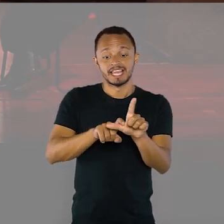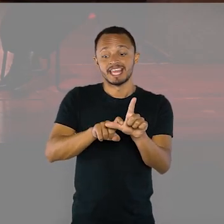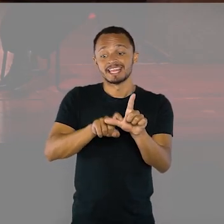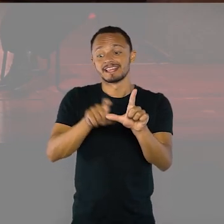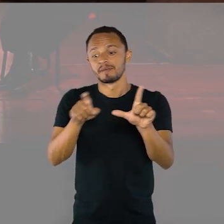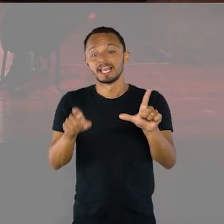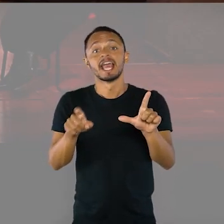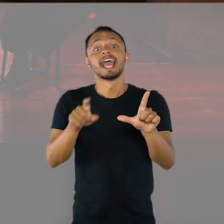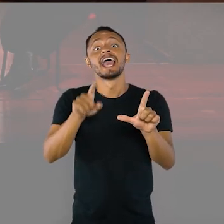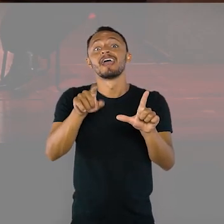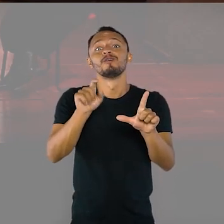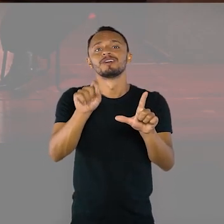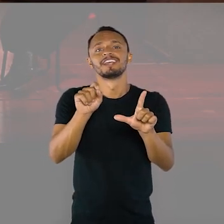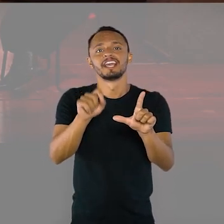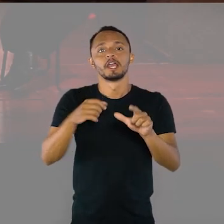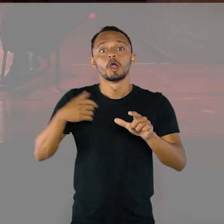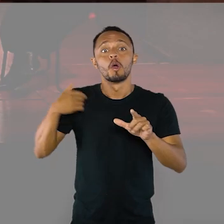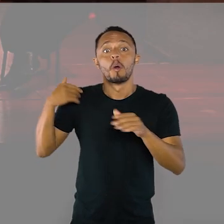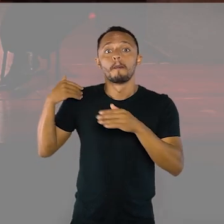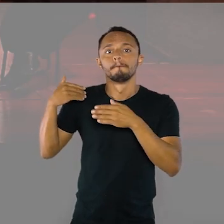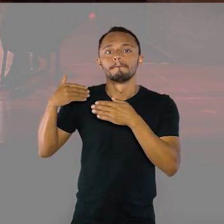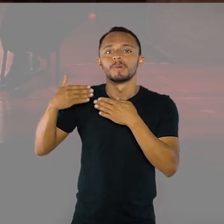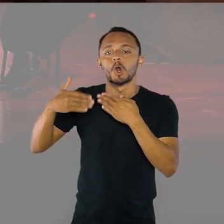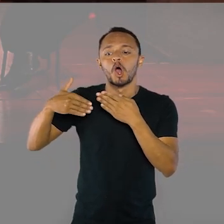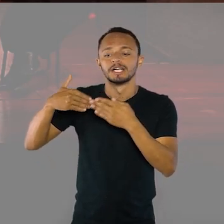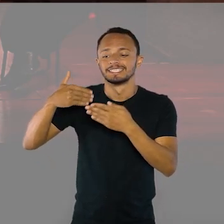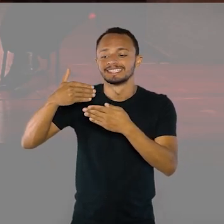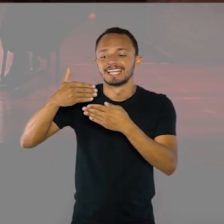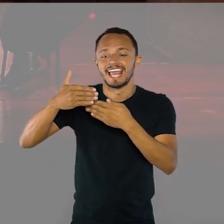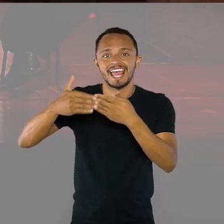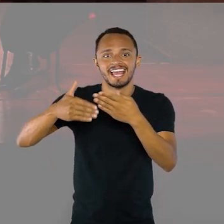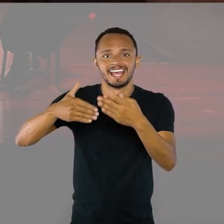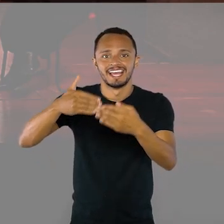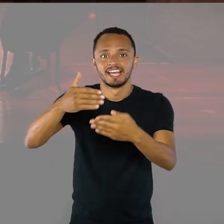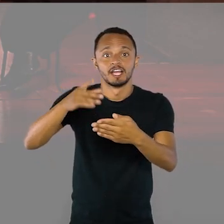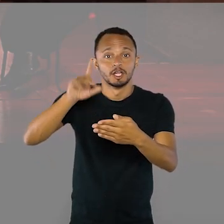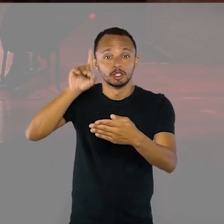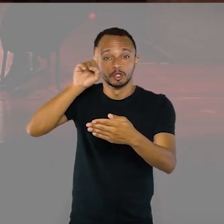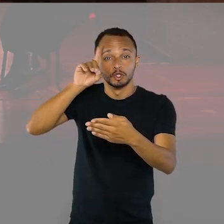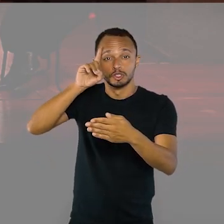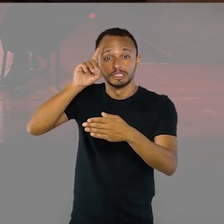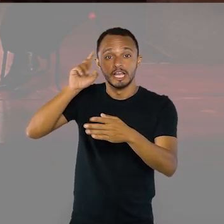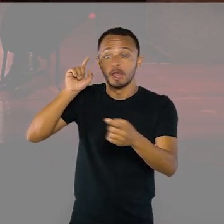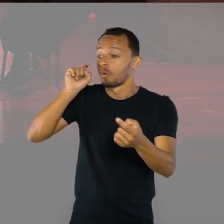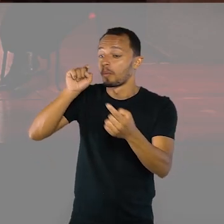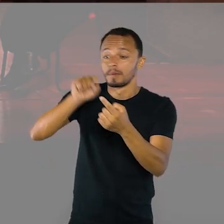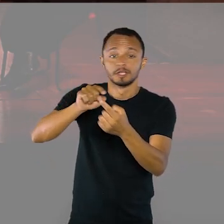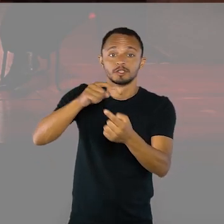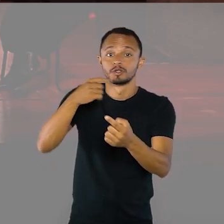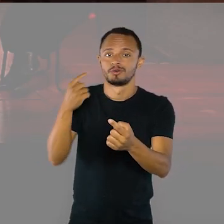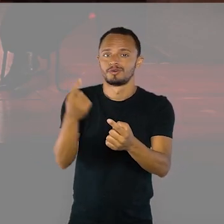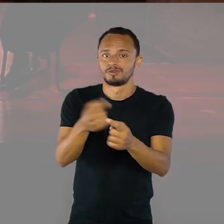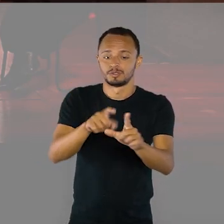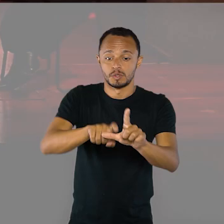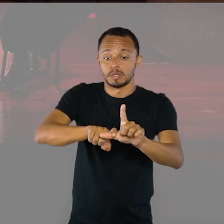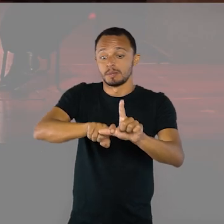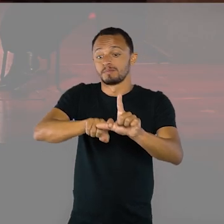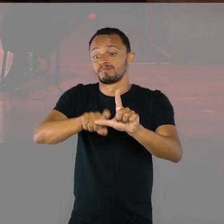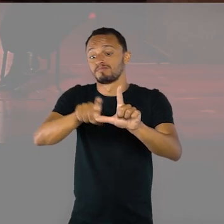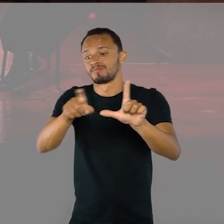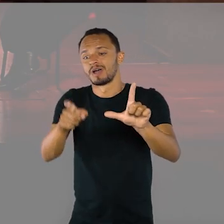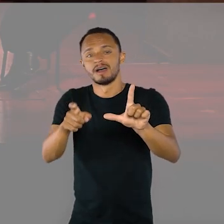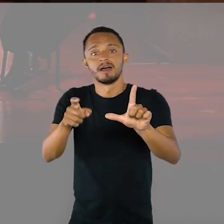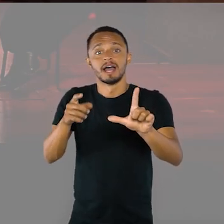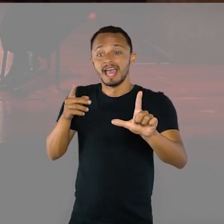A independência é uma luta cotidiana, a independência é uma missão de cada um de nós, né? A independência não foi dada por ninguém, não